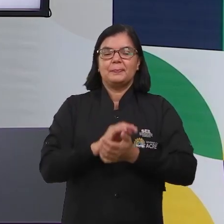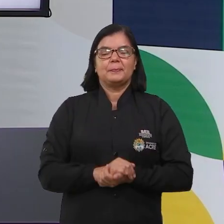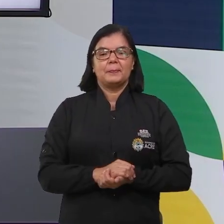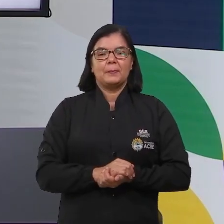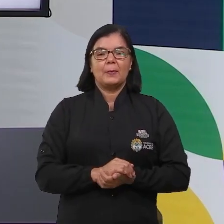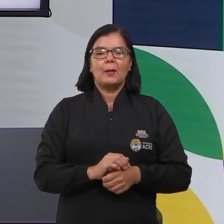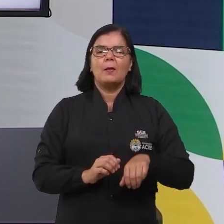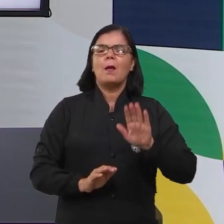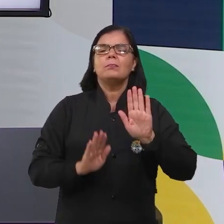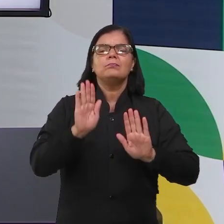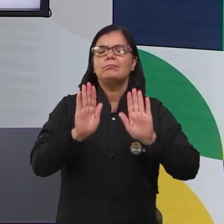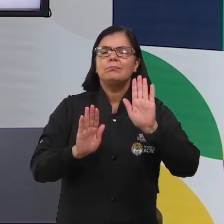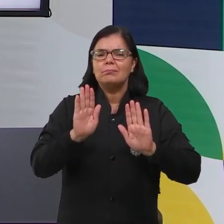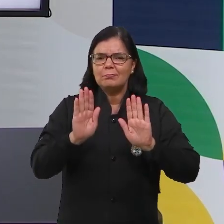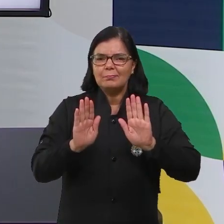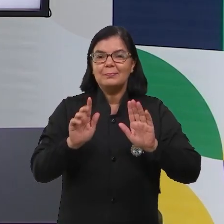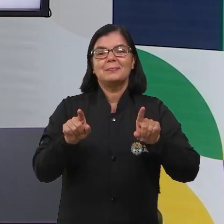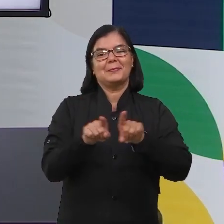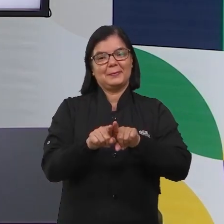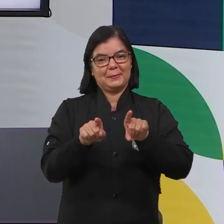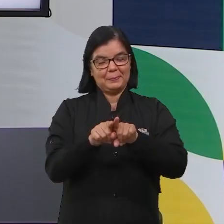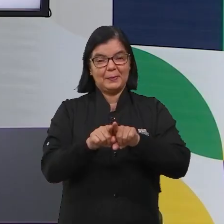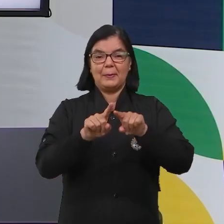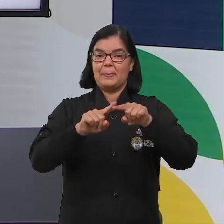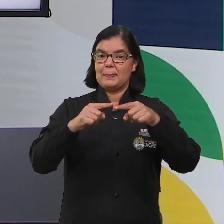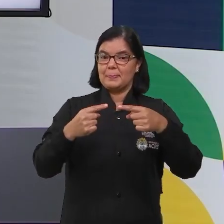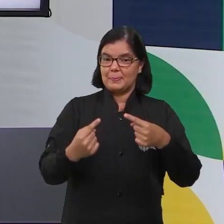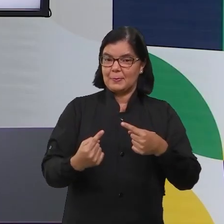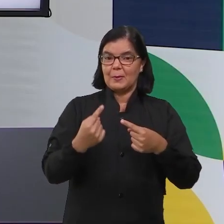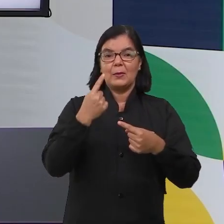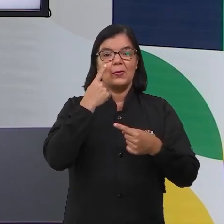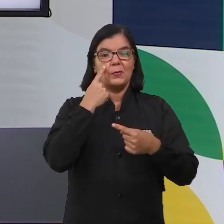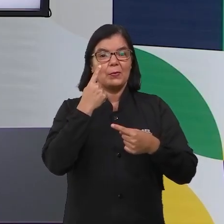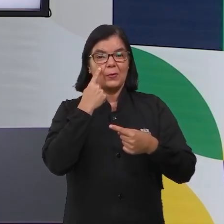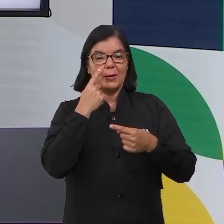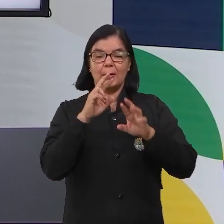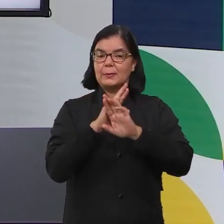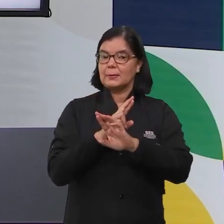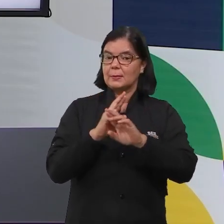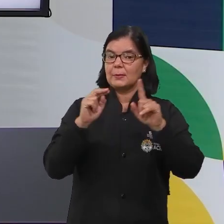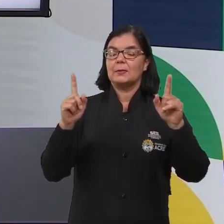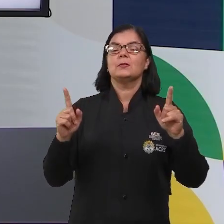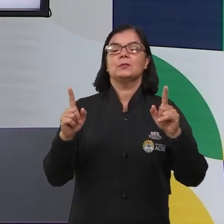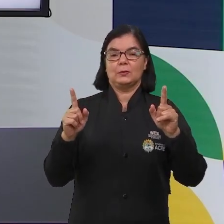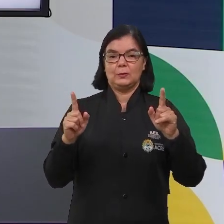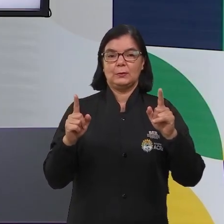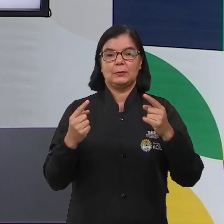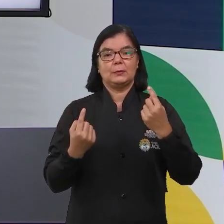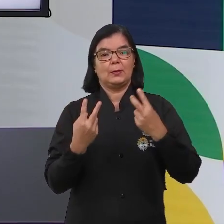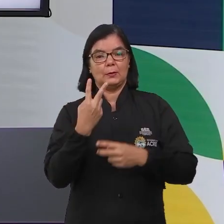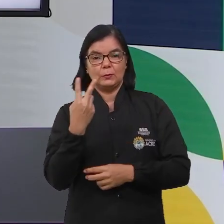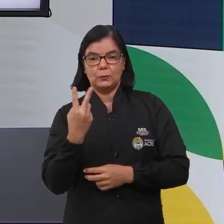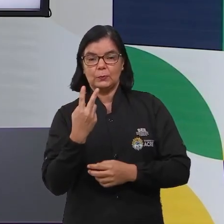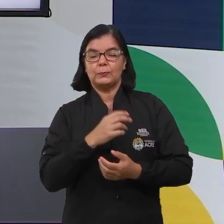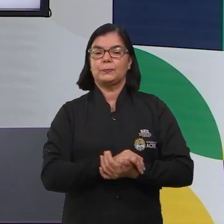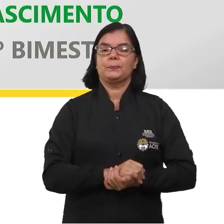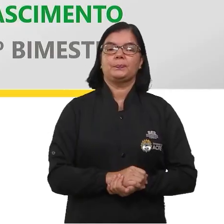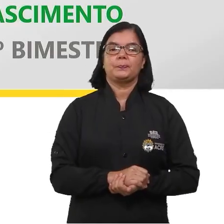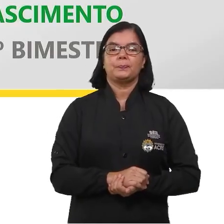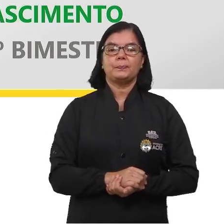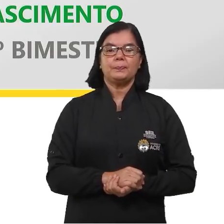a pantomima? Também. Mas nós vamos observar a diferença entre elas. Vamos lá?